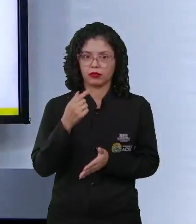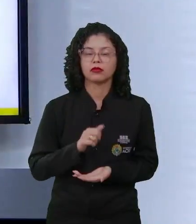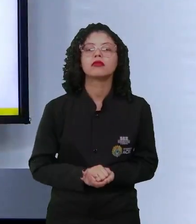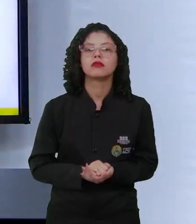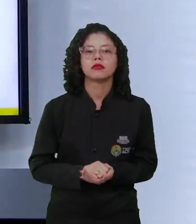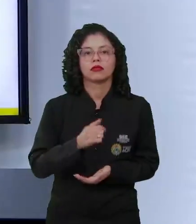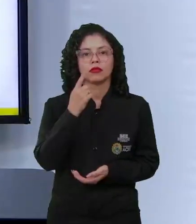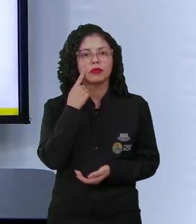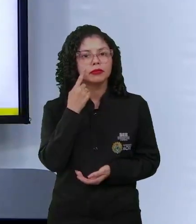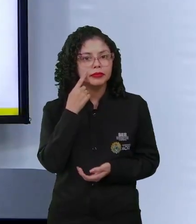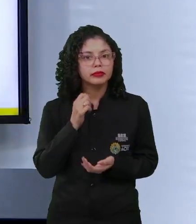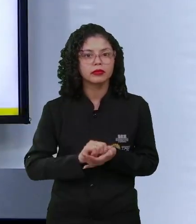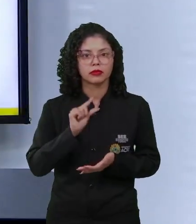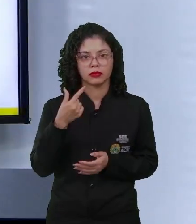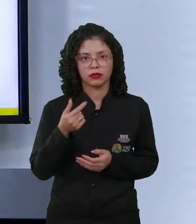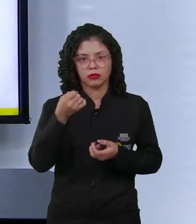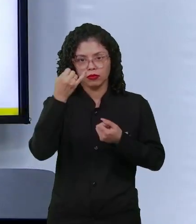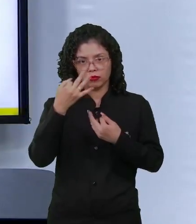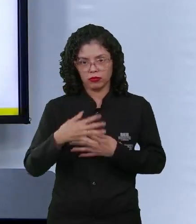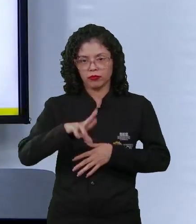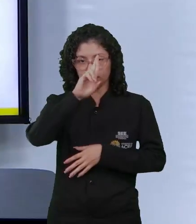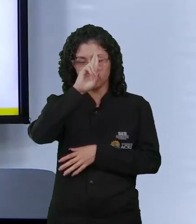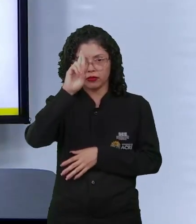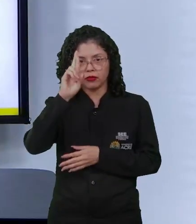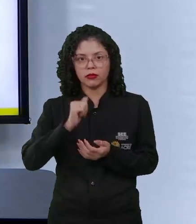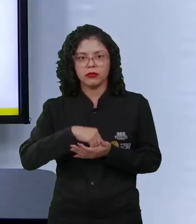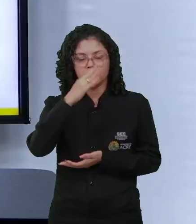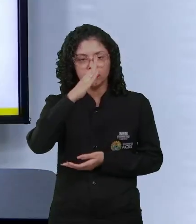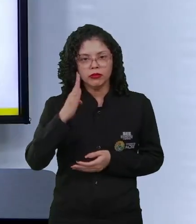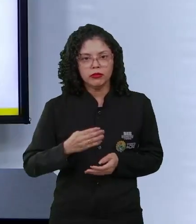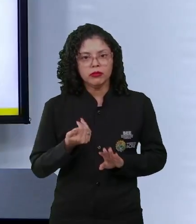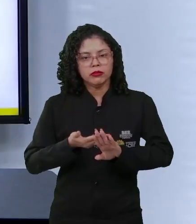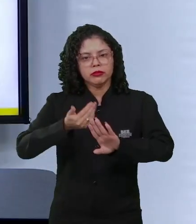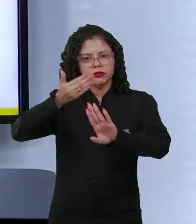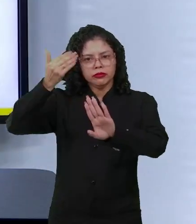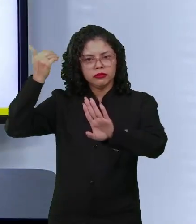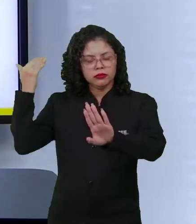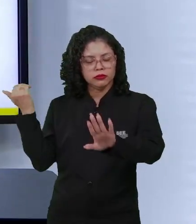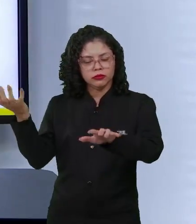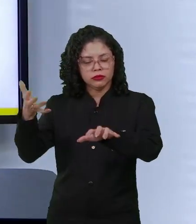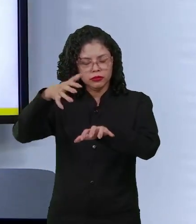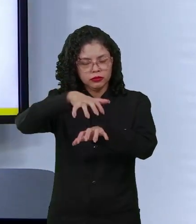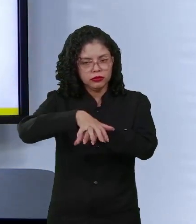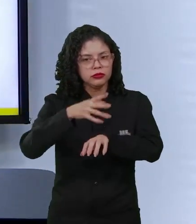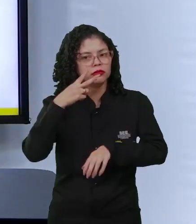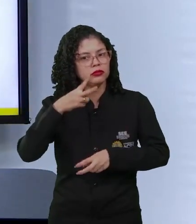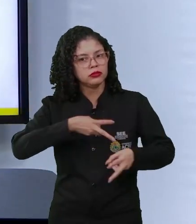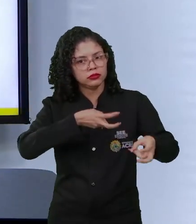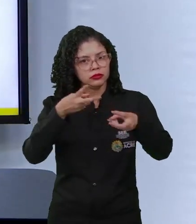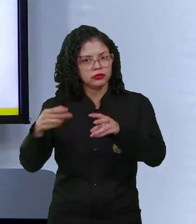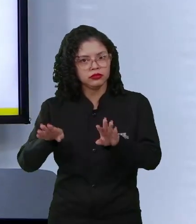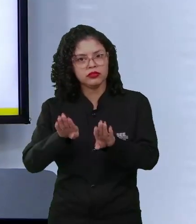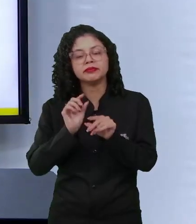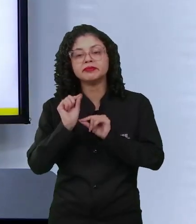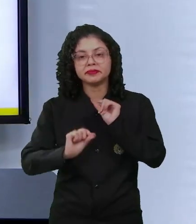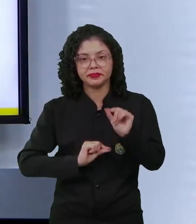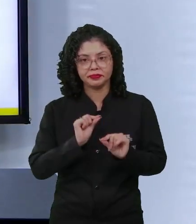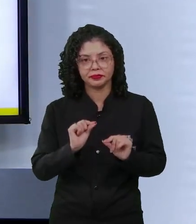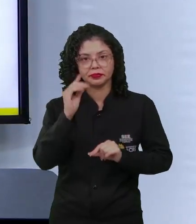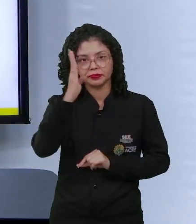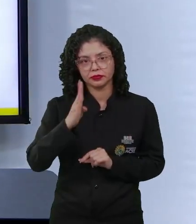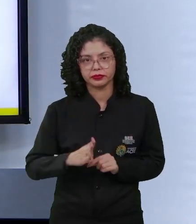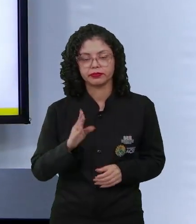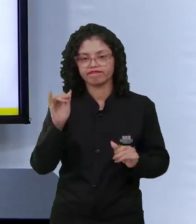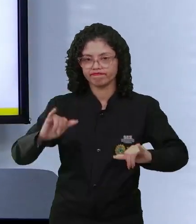Se nós olharmos um pouco para a história do Brasil, desde a colonização, nós vamos perceber que o